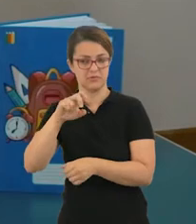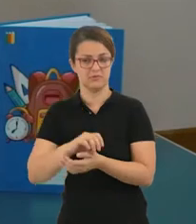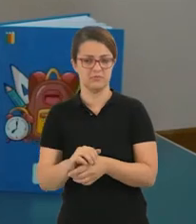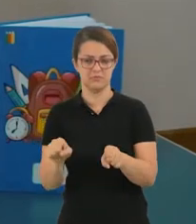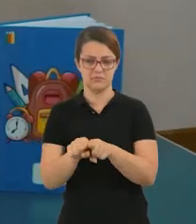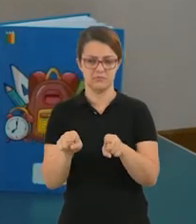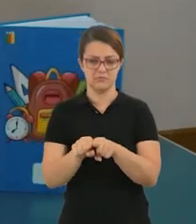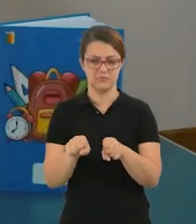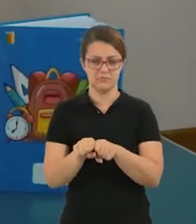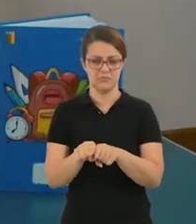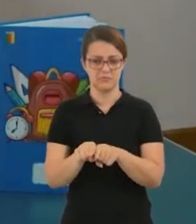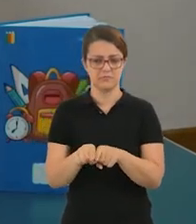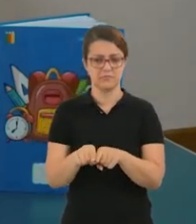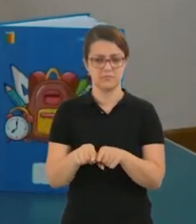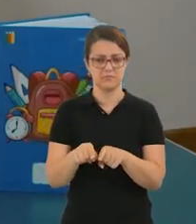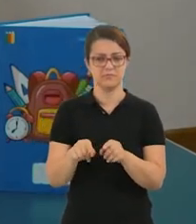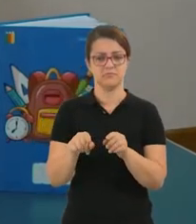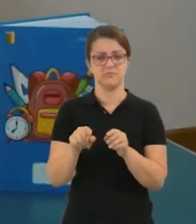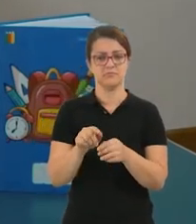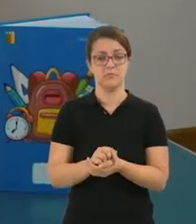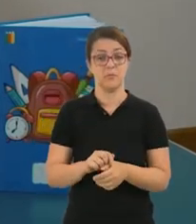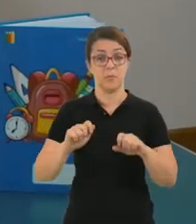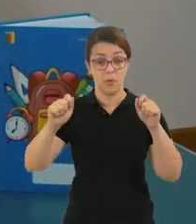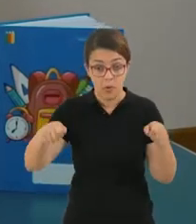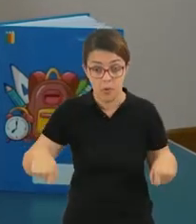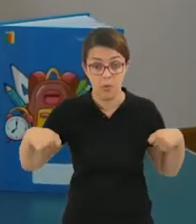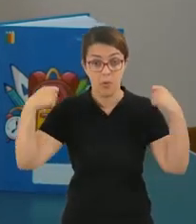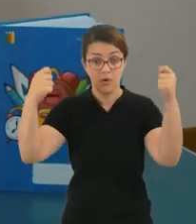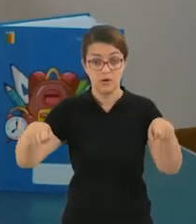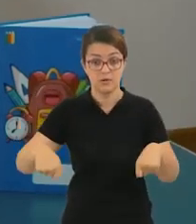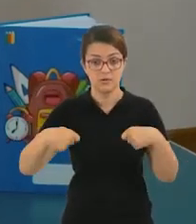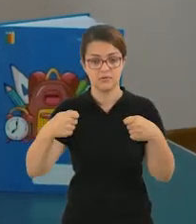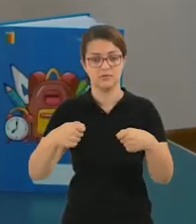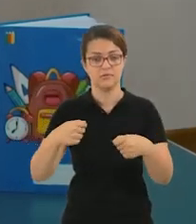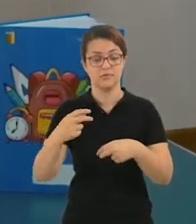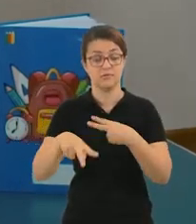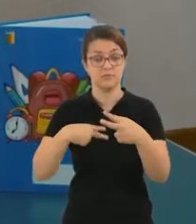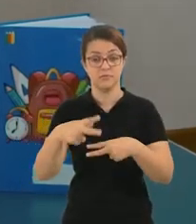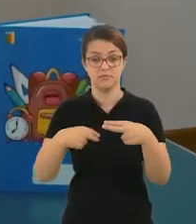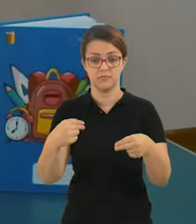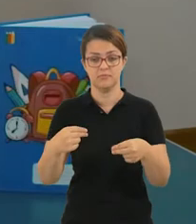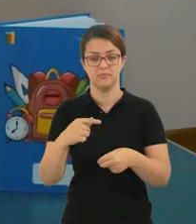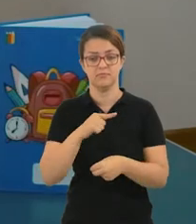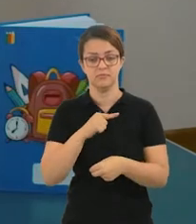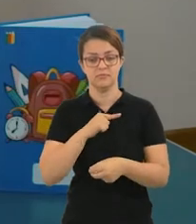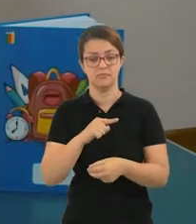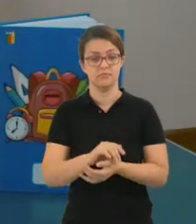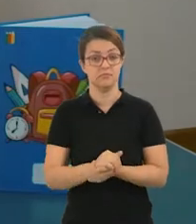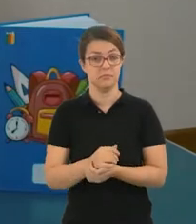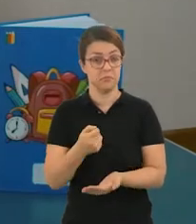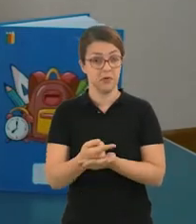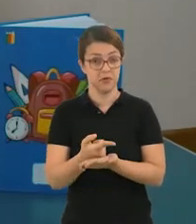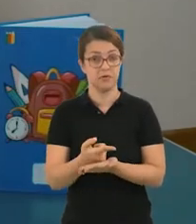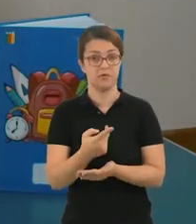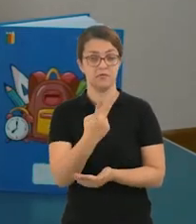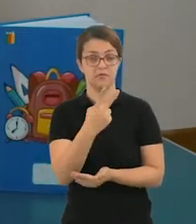outros tipos também, temos uma corda, temos um presente, por exemplo, você quer presentear alguém, esse presente